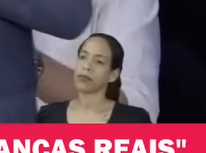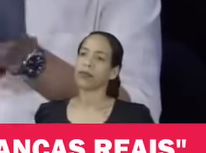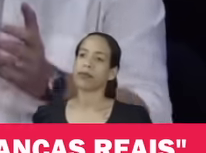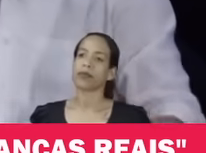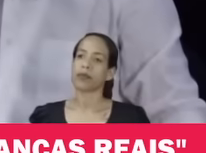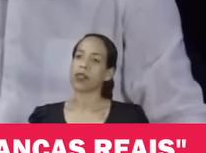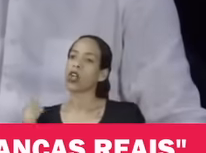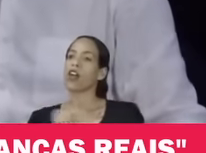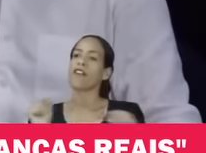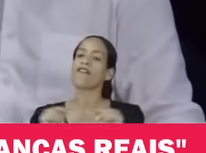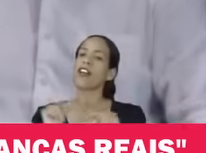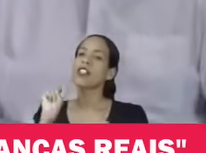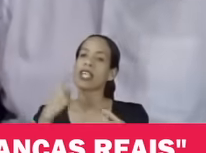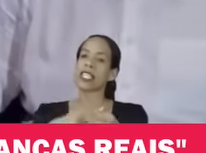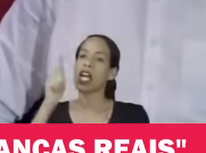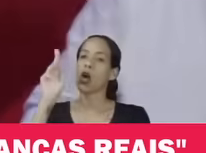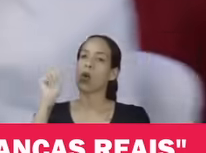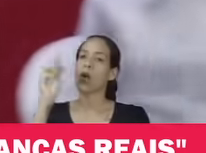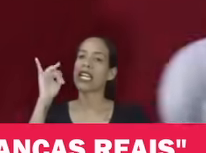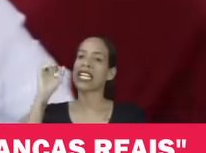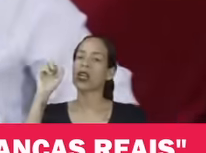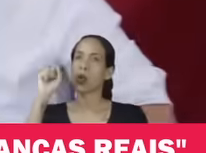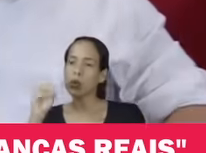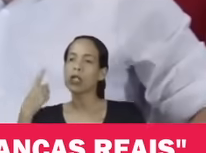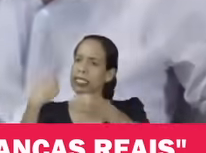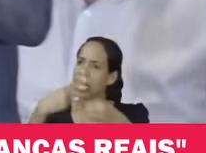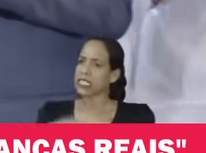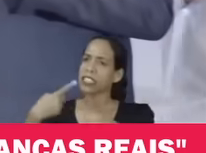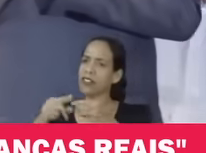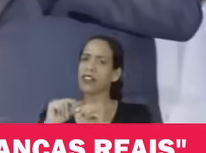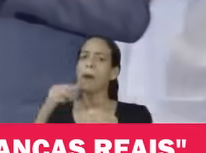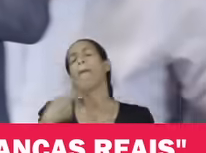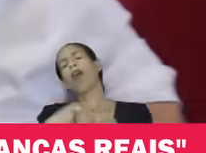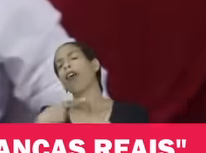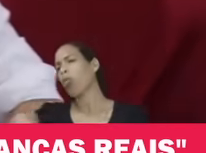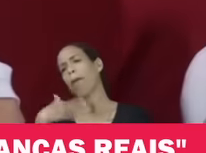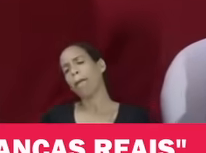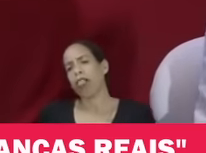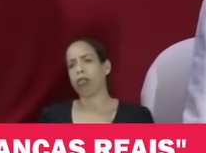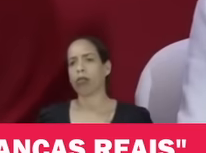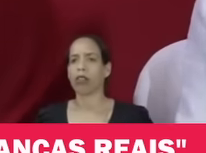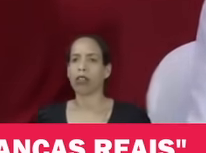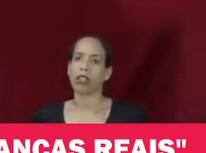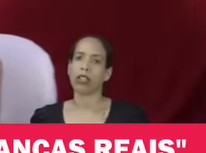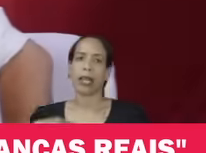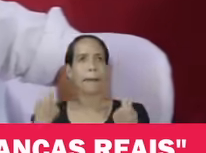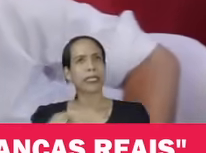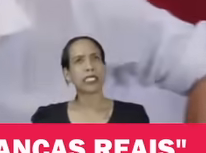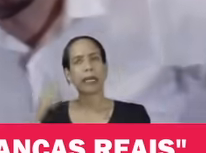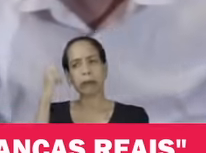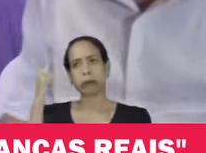O que a gente fez em Guarulhos, o que a gente fez em Osasco, por que é que a gente perdeu? Nós temos que